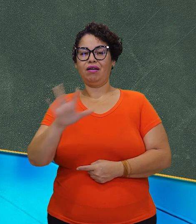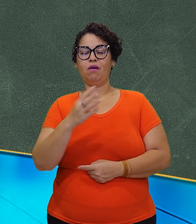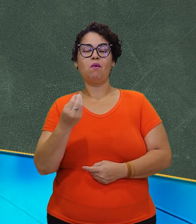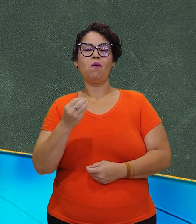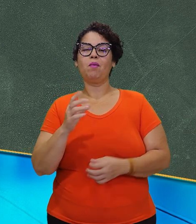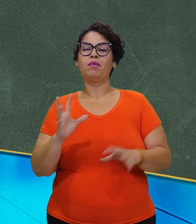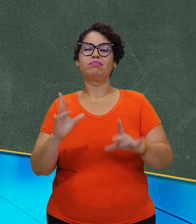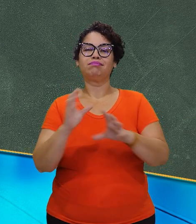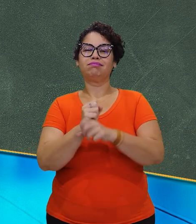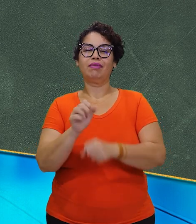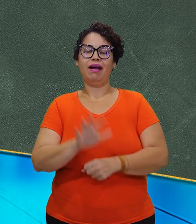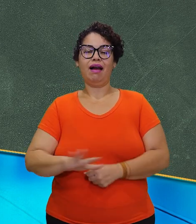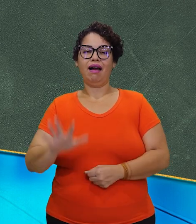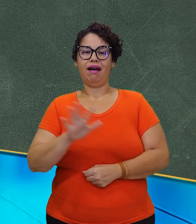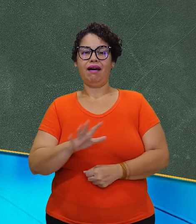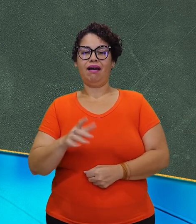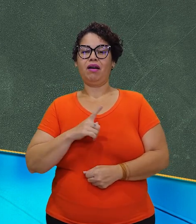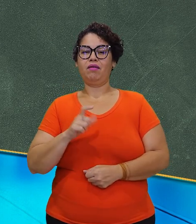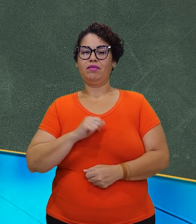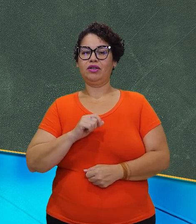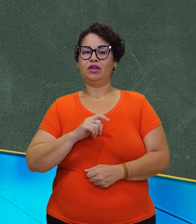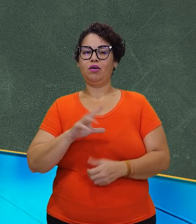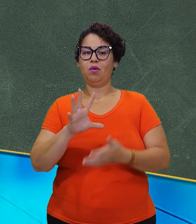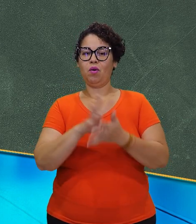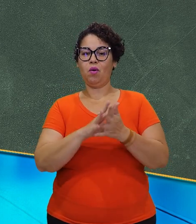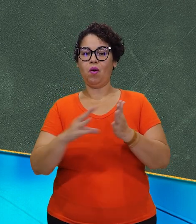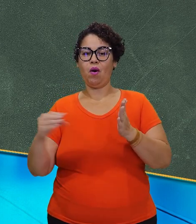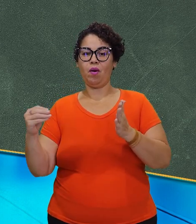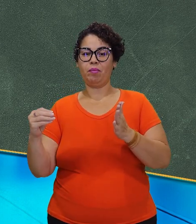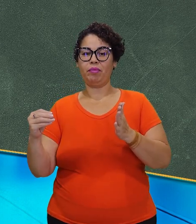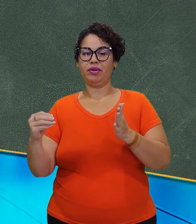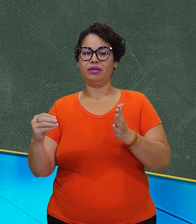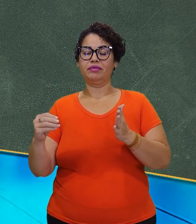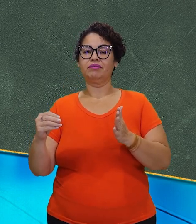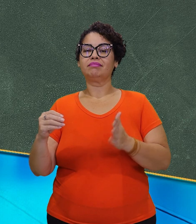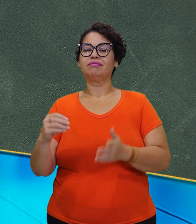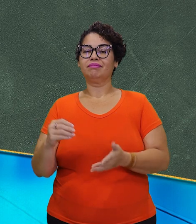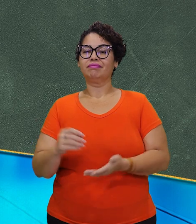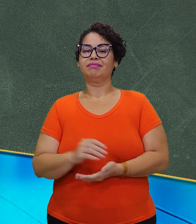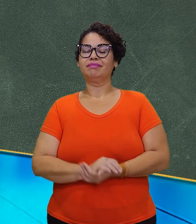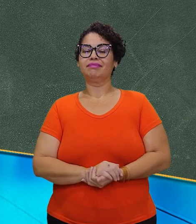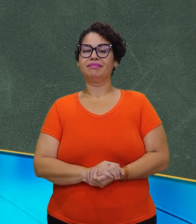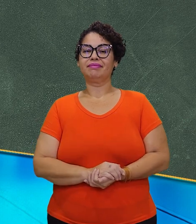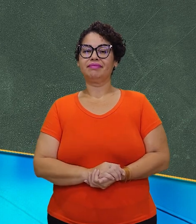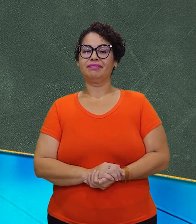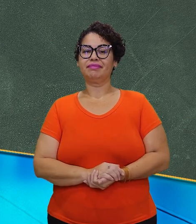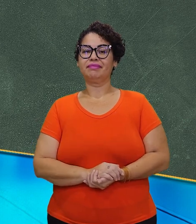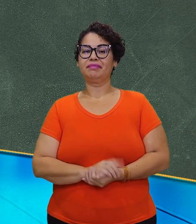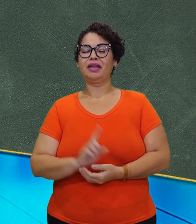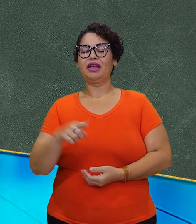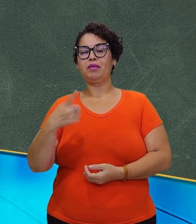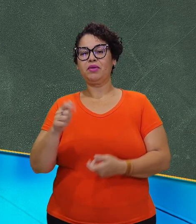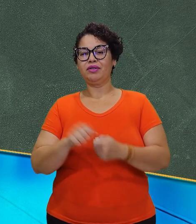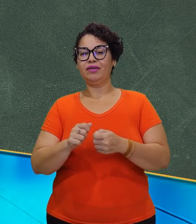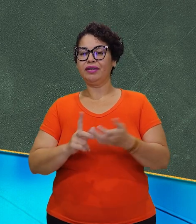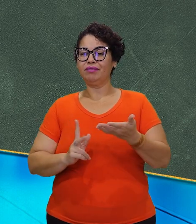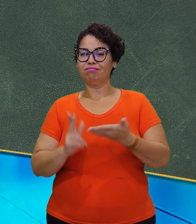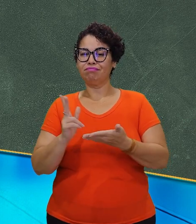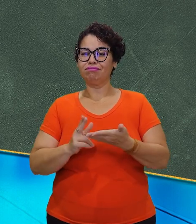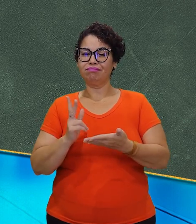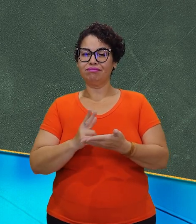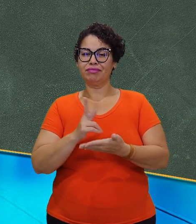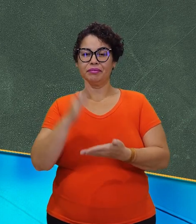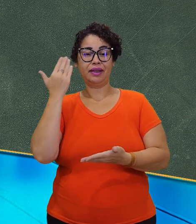um trapézio? Eu vou fazer uma cópia dele aqui para a gente picotar ele e